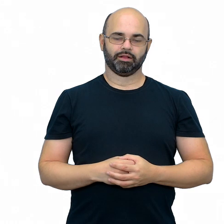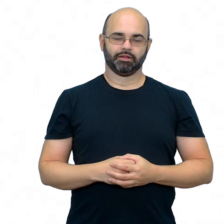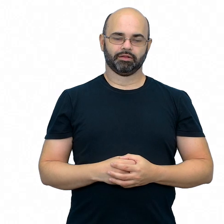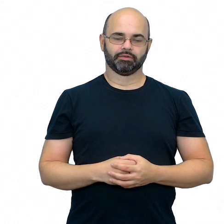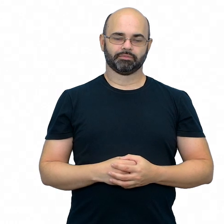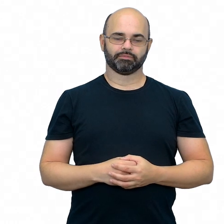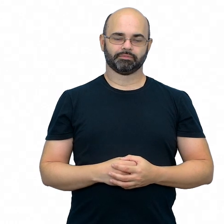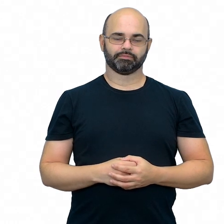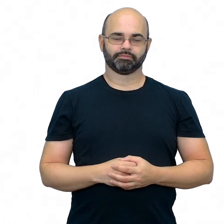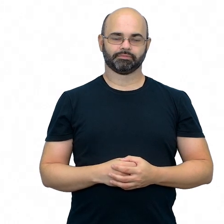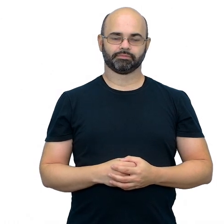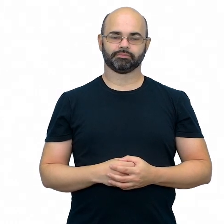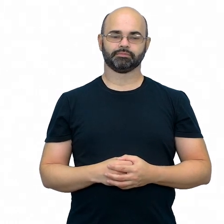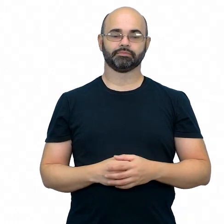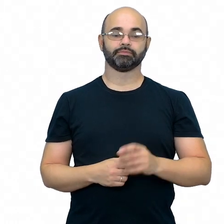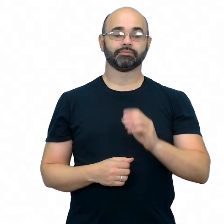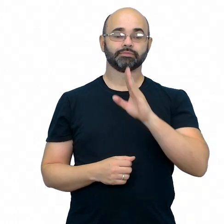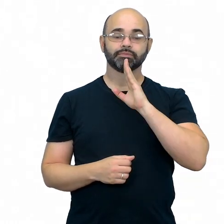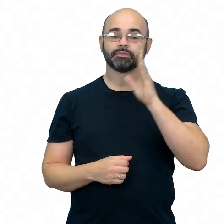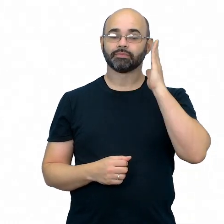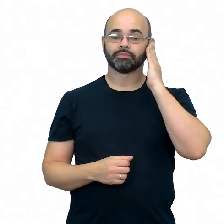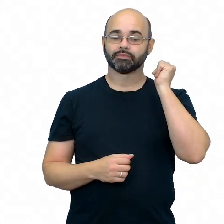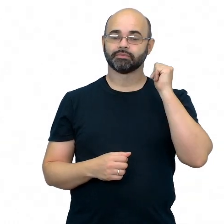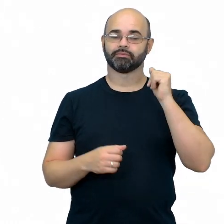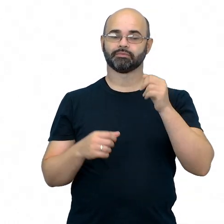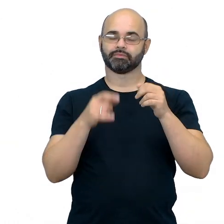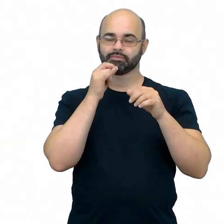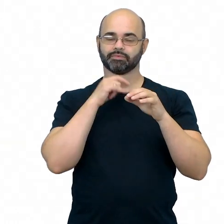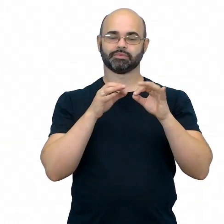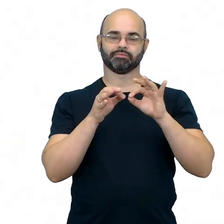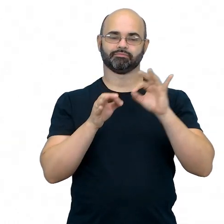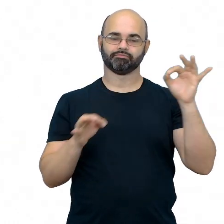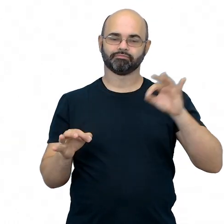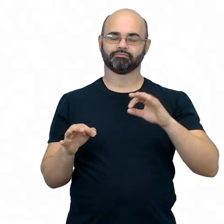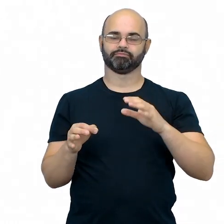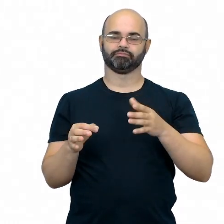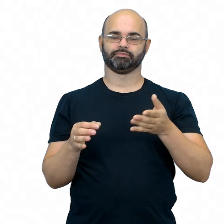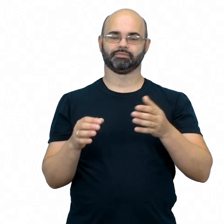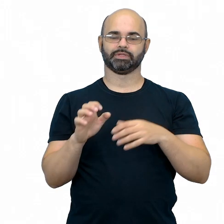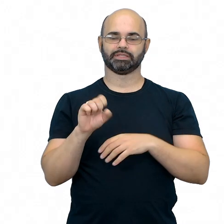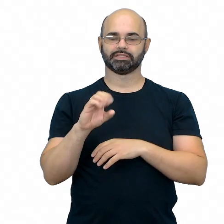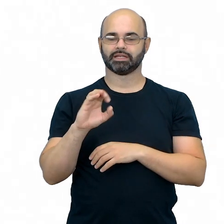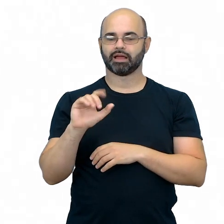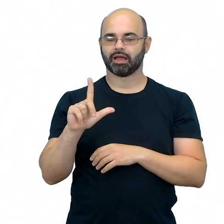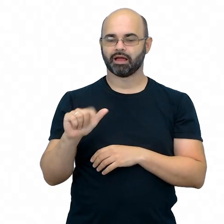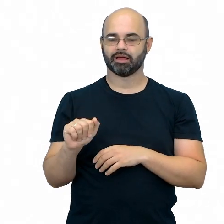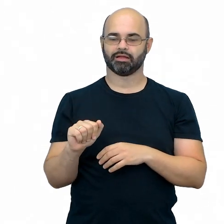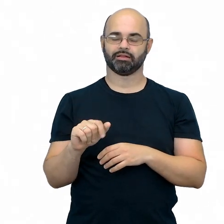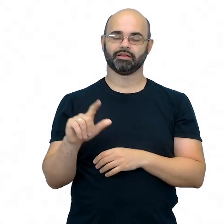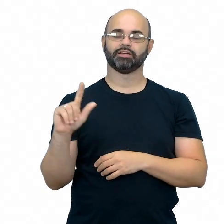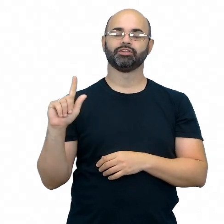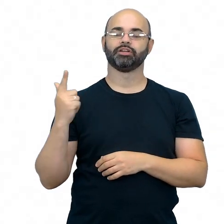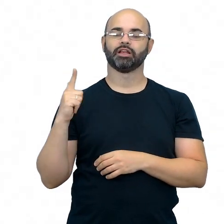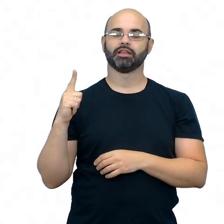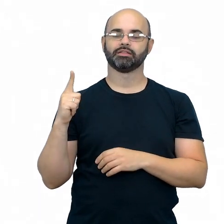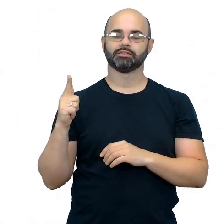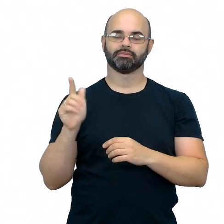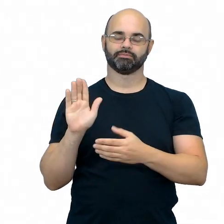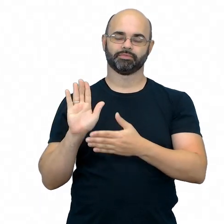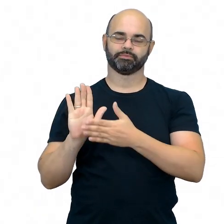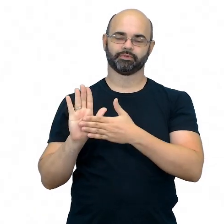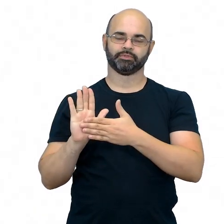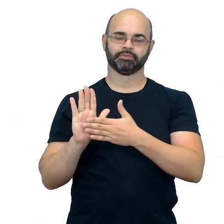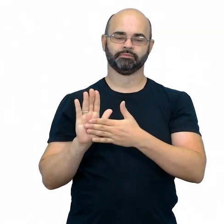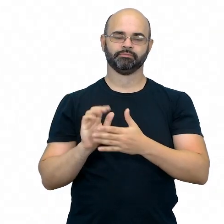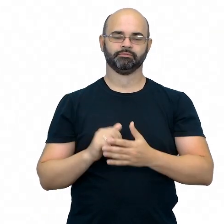essa densidade e essa escala, né, que são aí as propostas de grandezas. Bom,